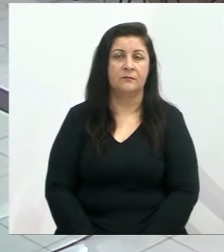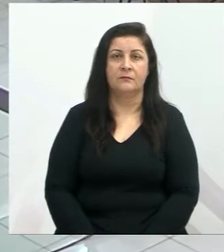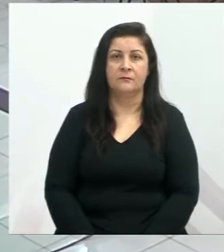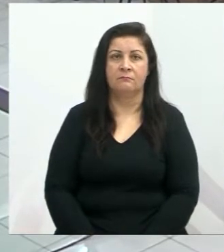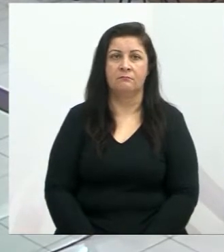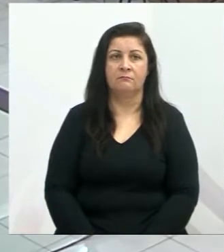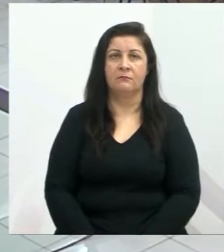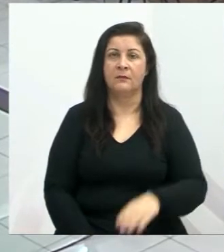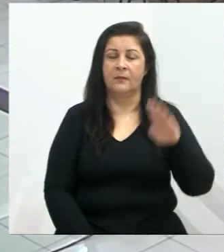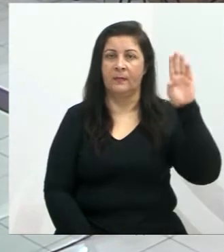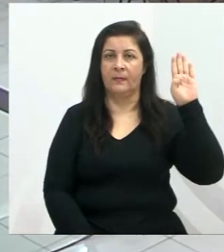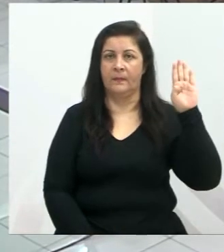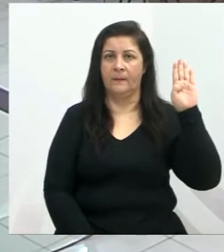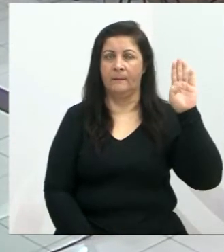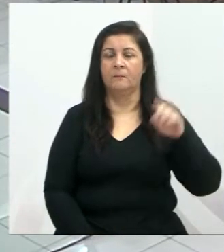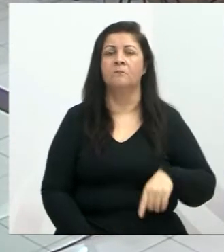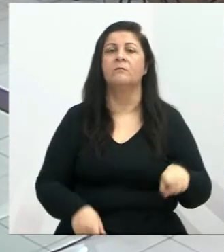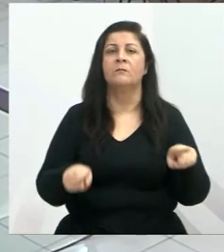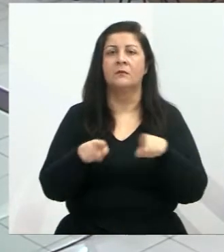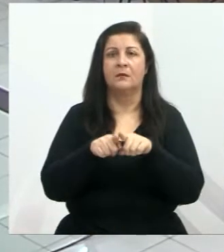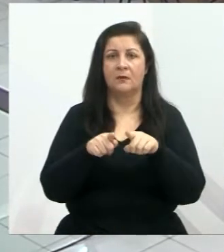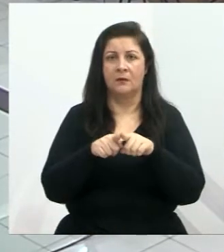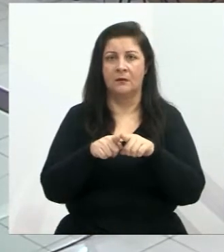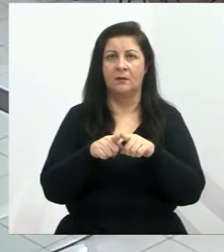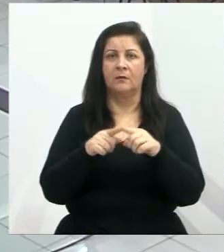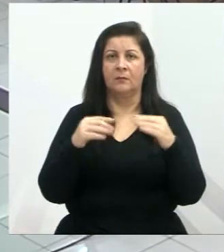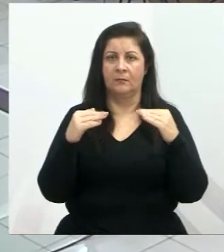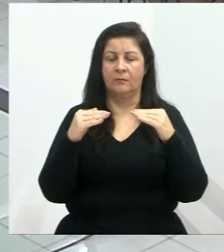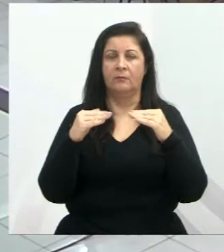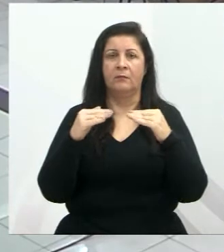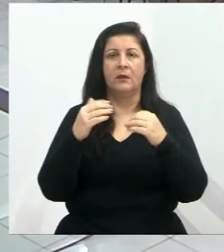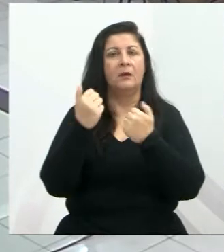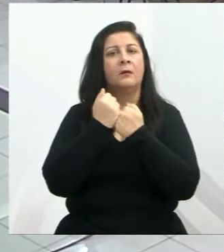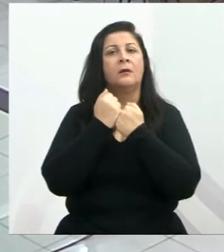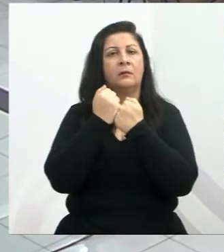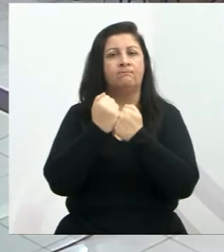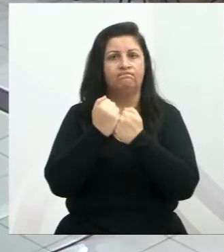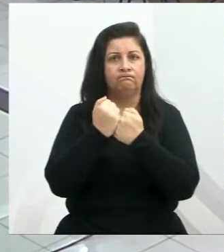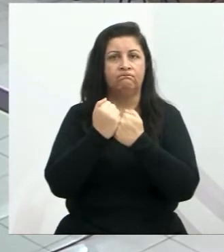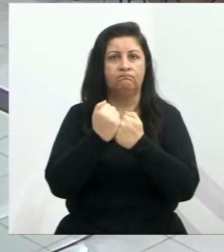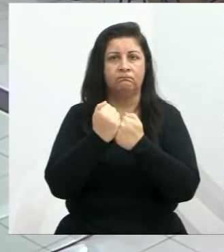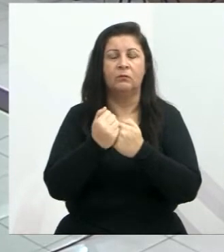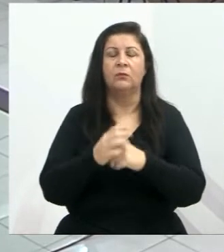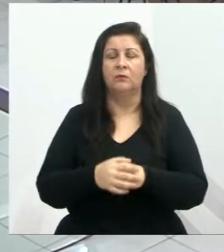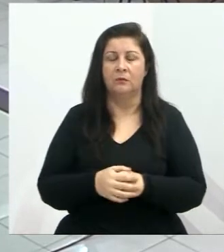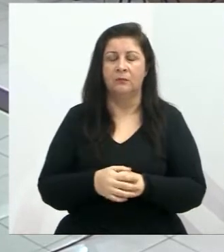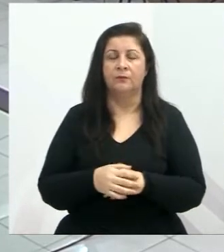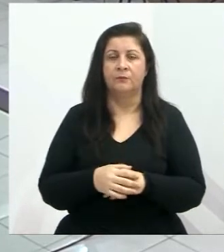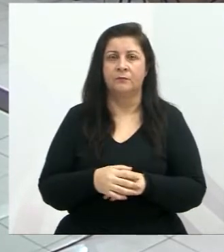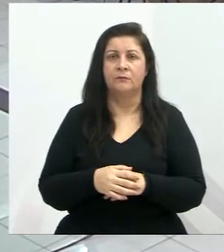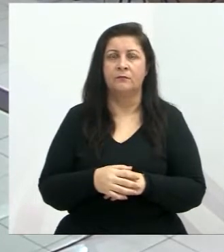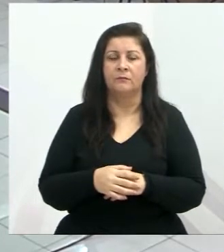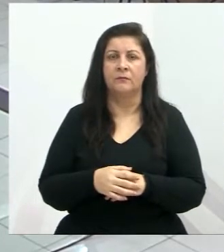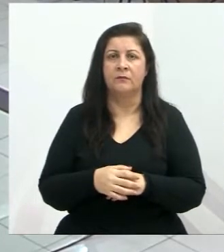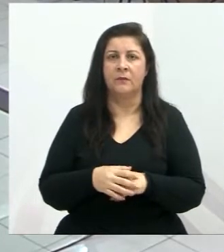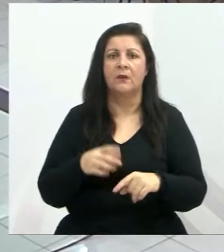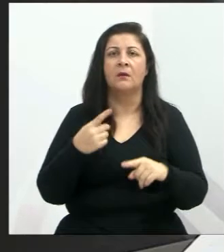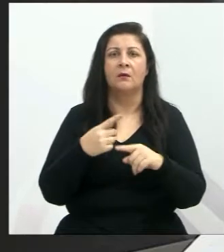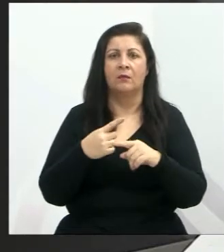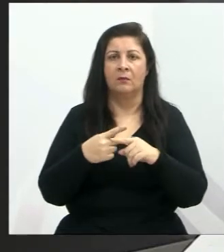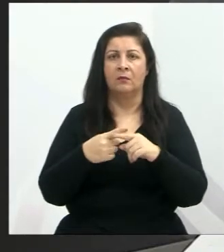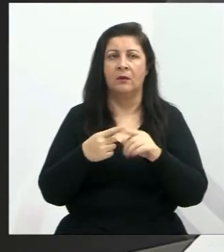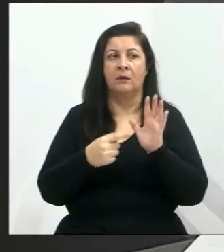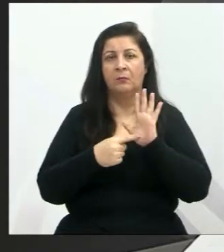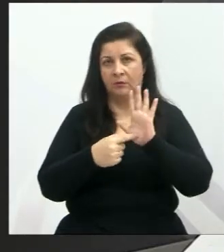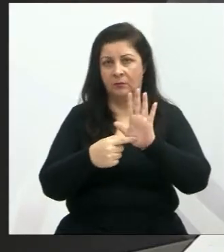Senhor presidente, também quero contribuir. Parabéns aí pelo seu pedido de informação, pela sua